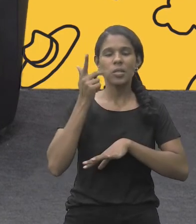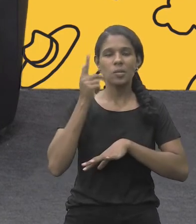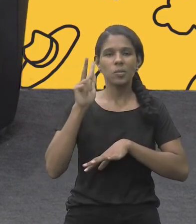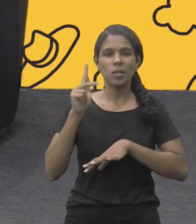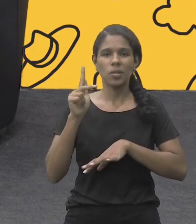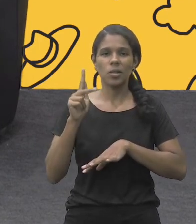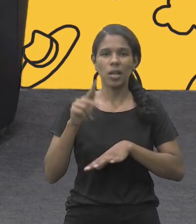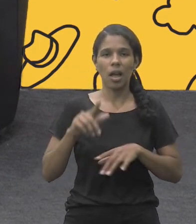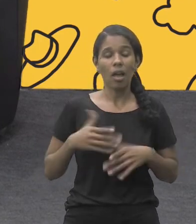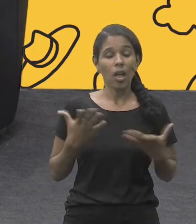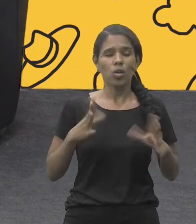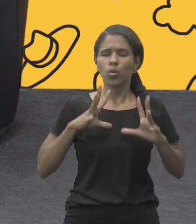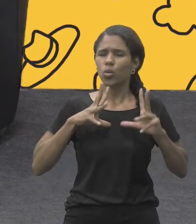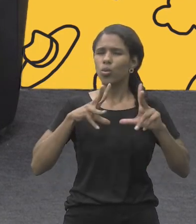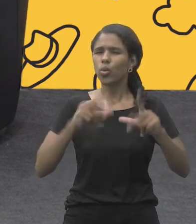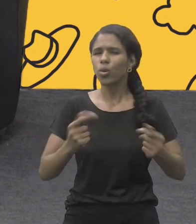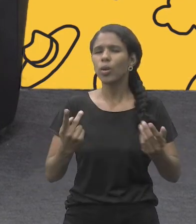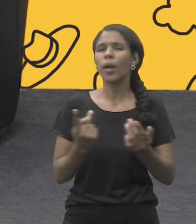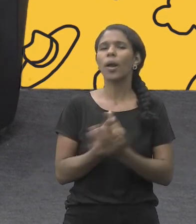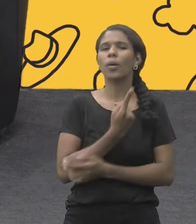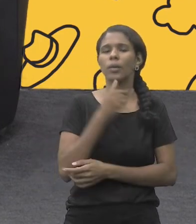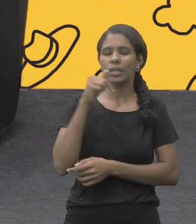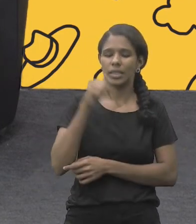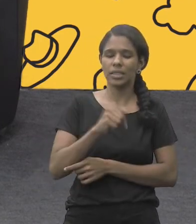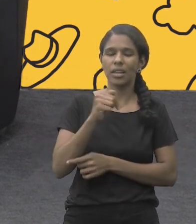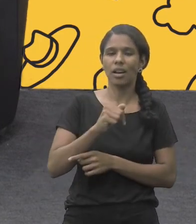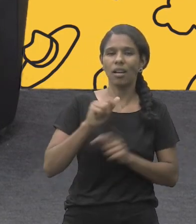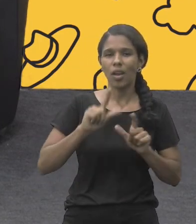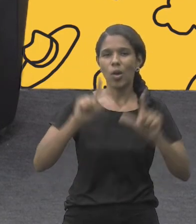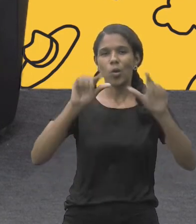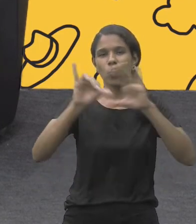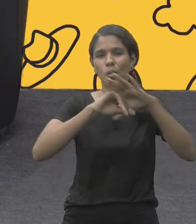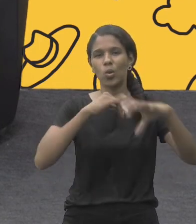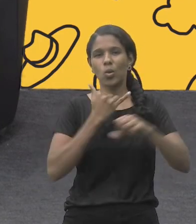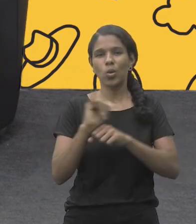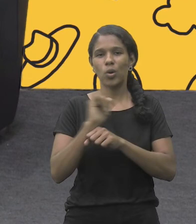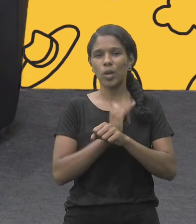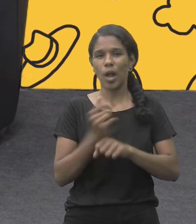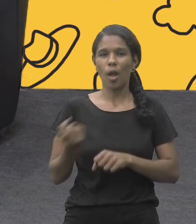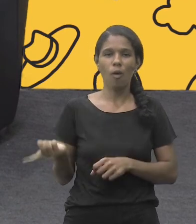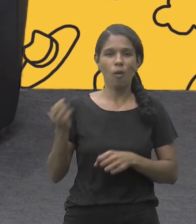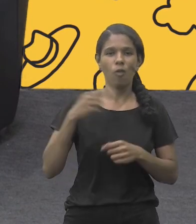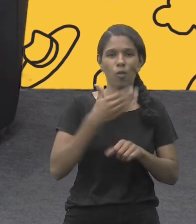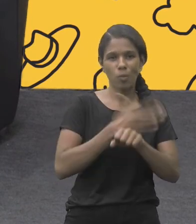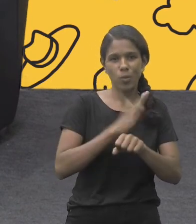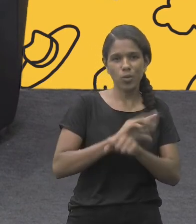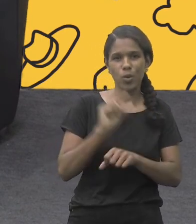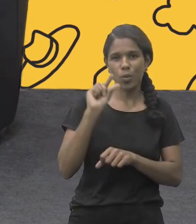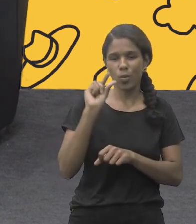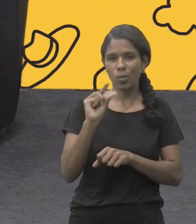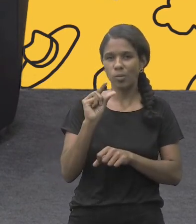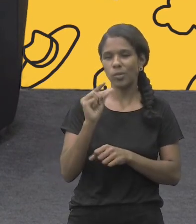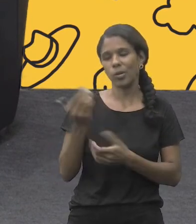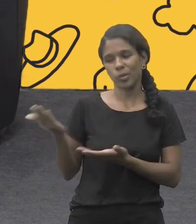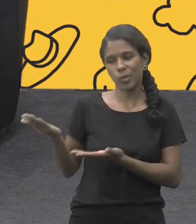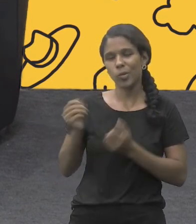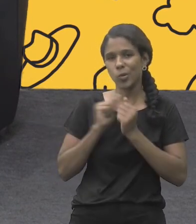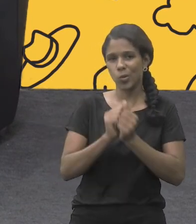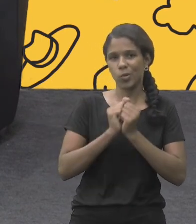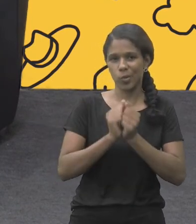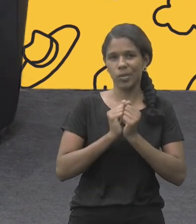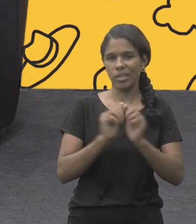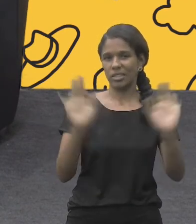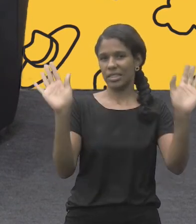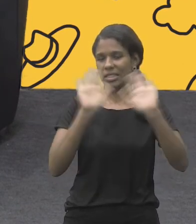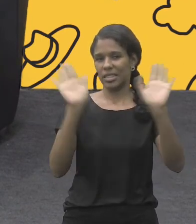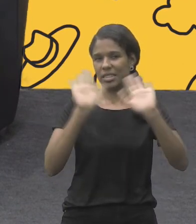Nossos quadros ficam disponíveis no canal no YouTube e eu vou treinar um pouco com o nosso convidado Jack. Até o